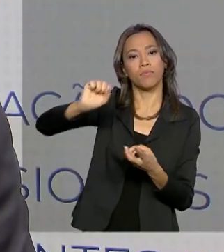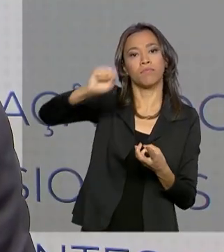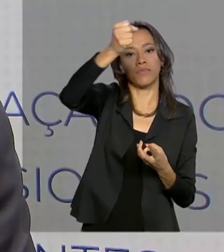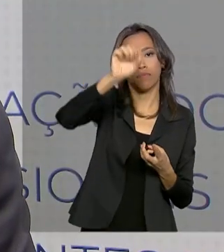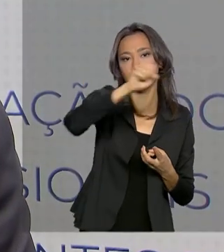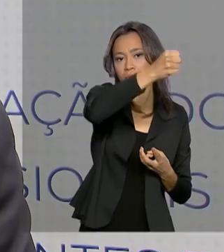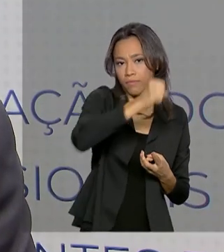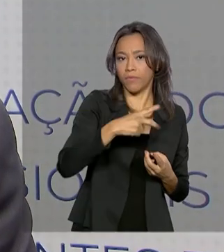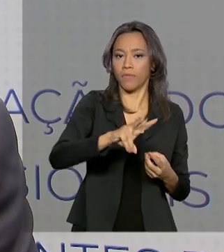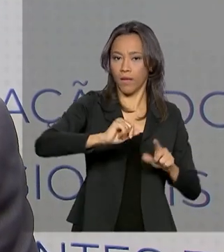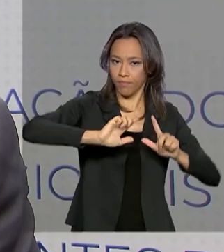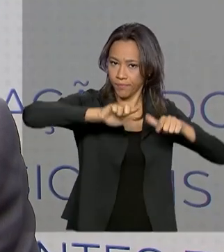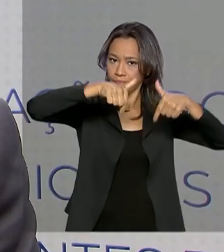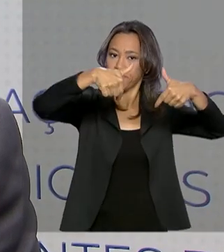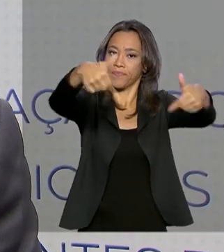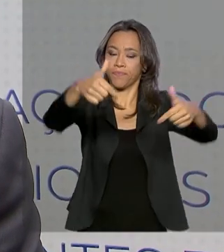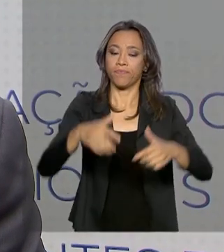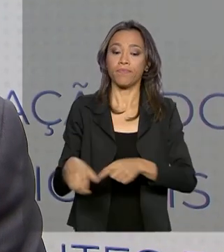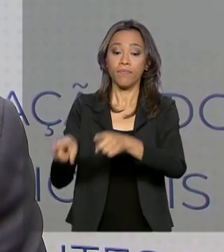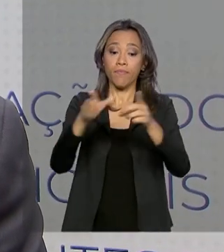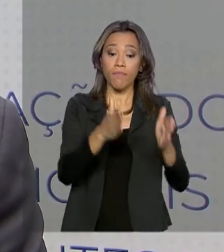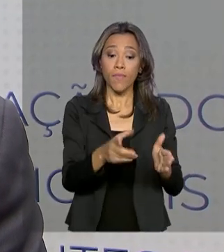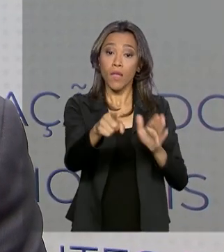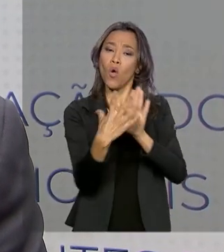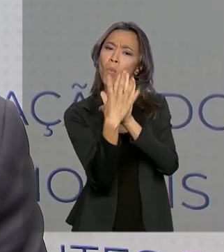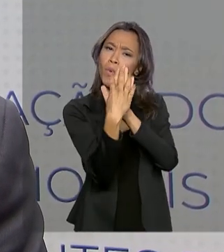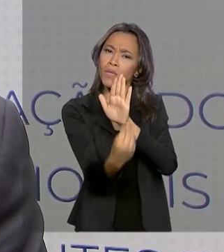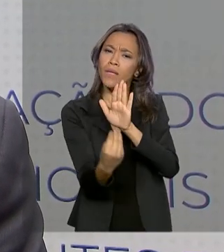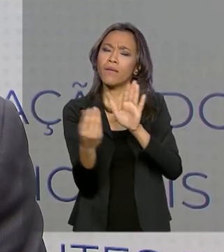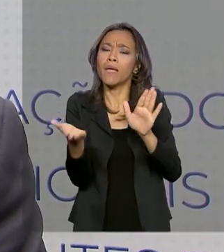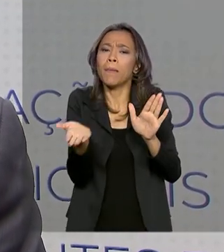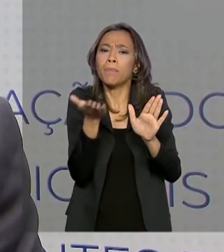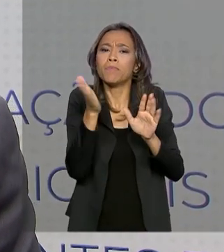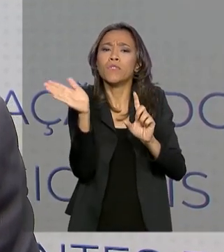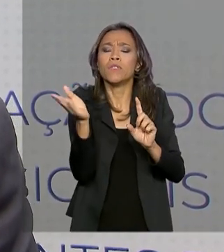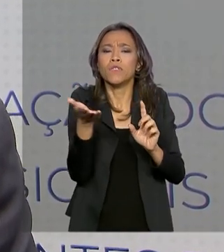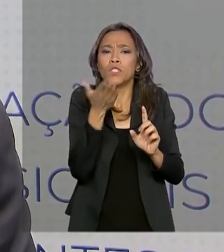modelo que tem suas características, mas que será adaptado a cada estado e a cada município.